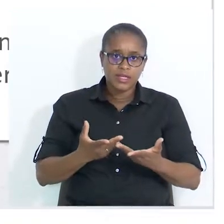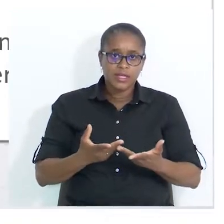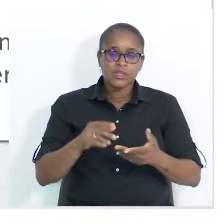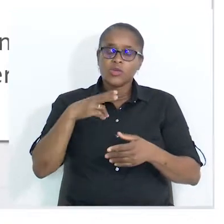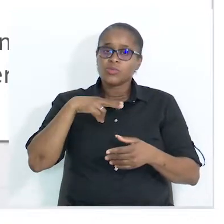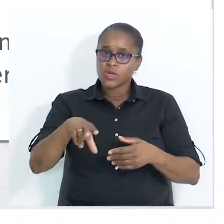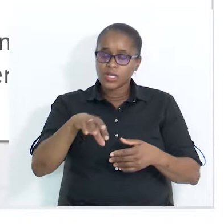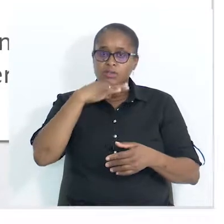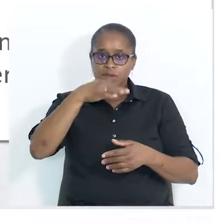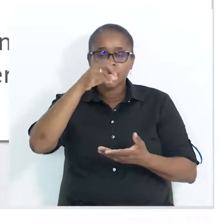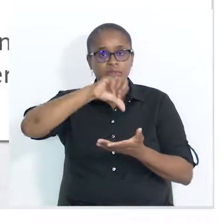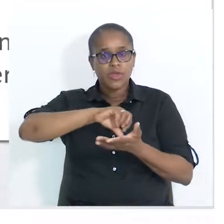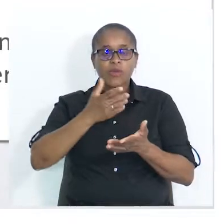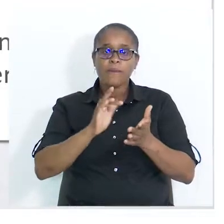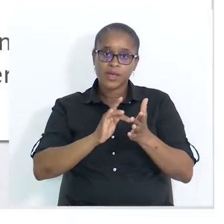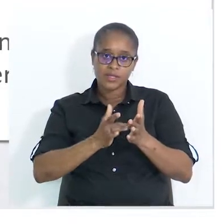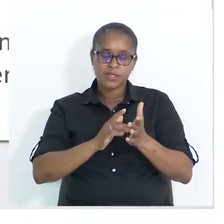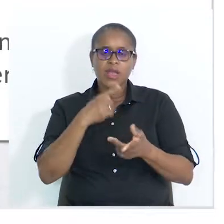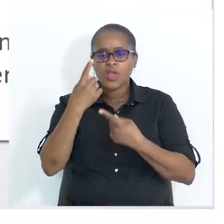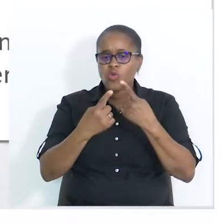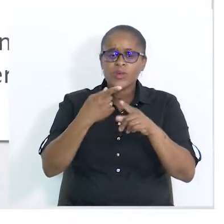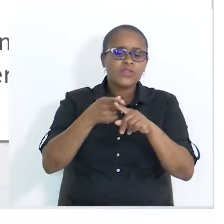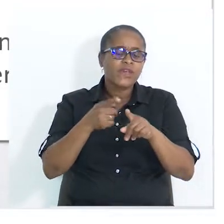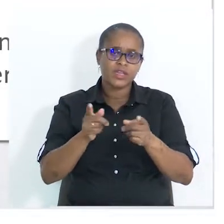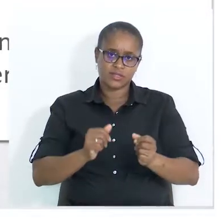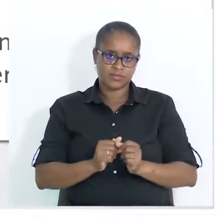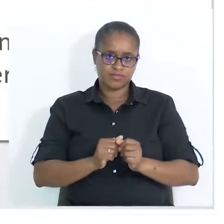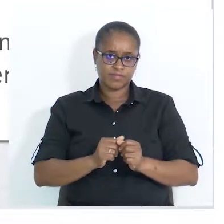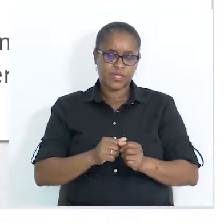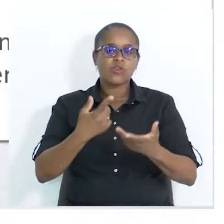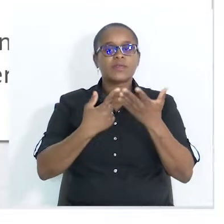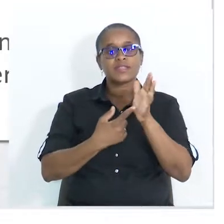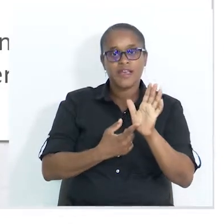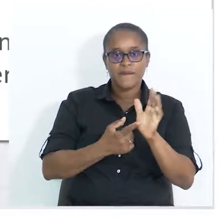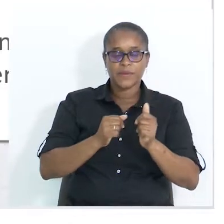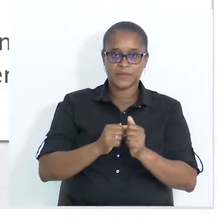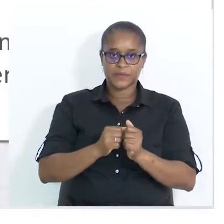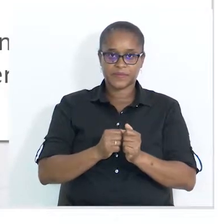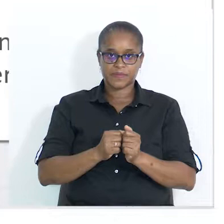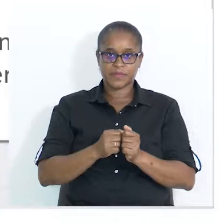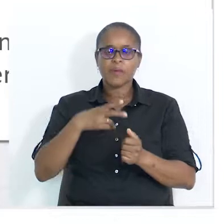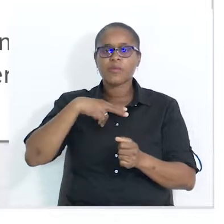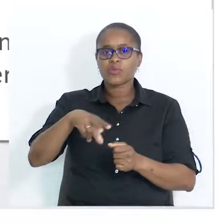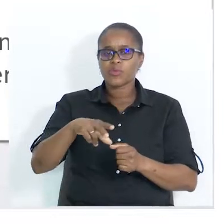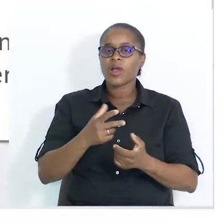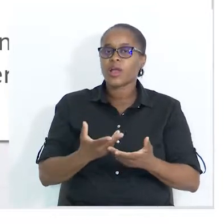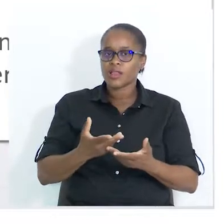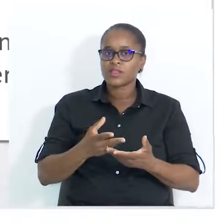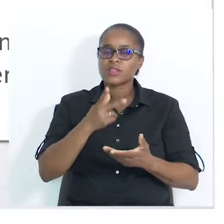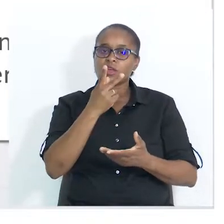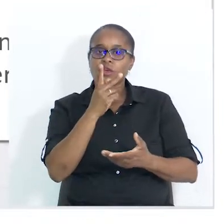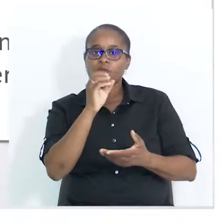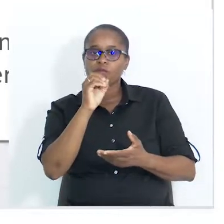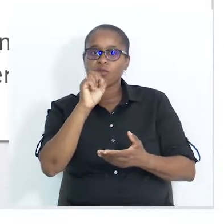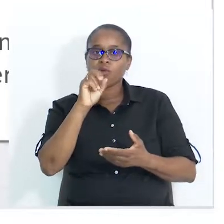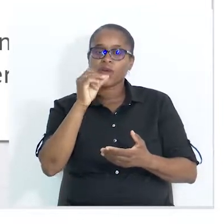do português falado no território brasileiro, algumas diferenças. Como, por exemplo, em Portugal as